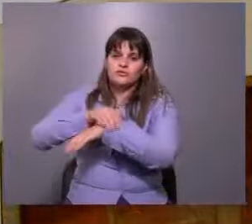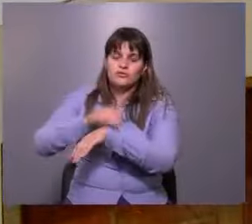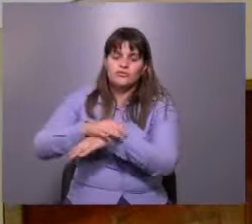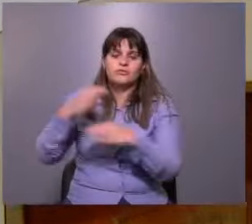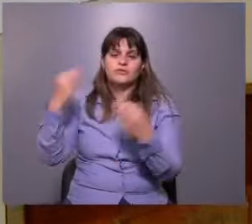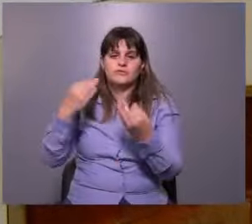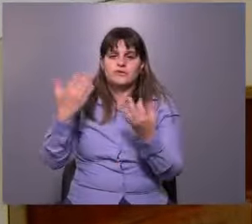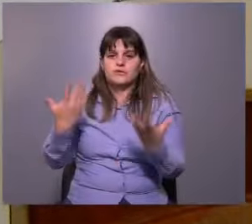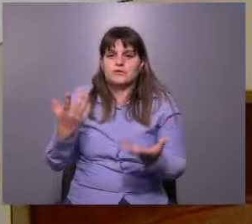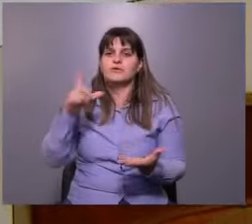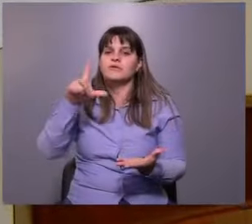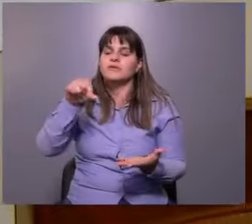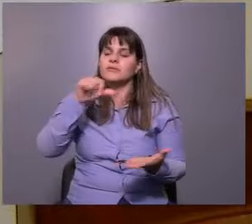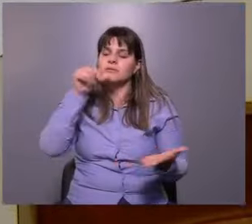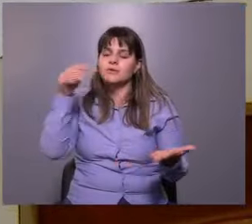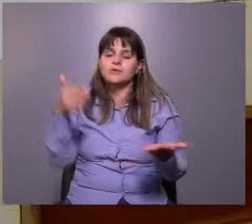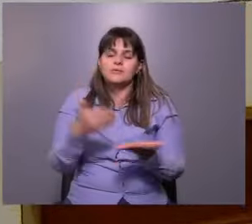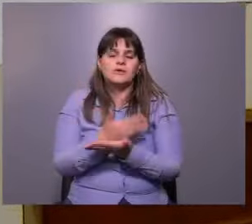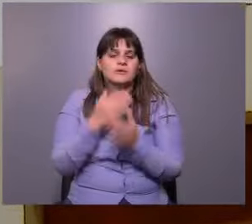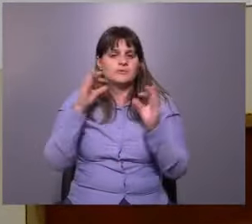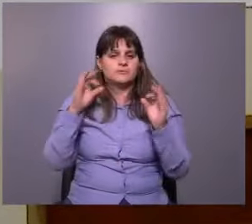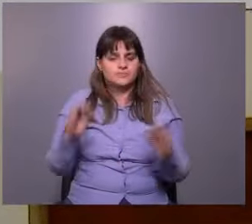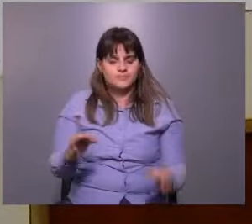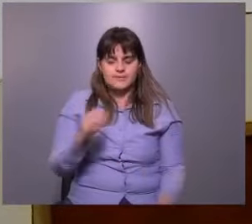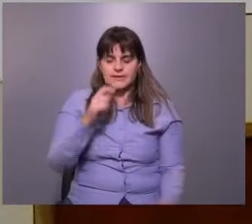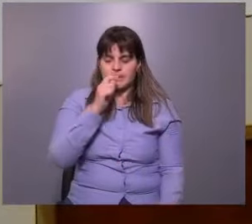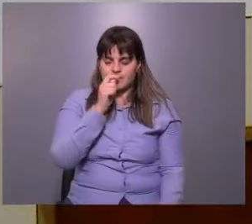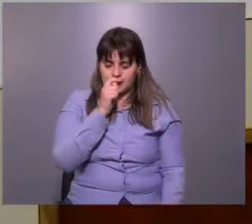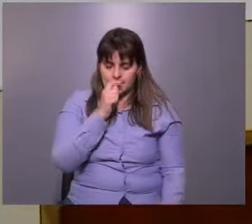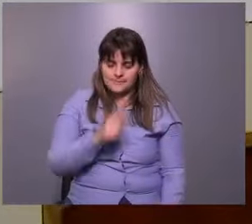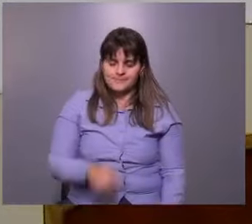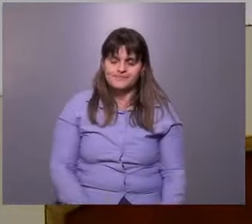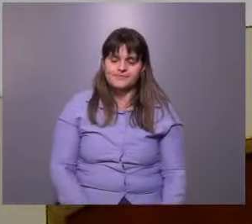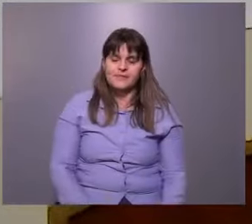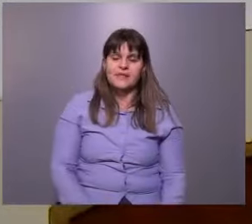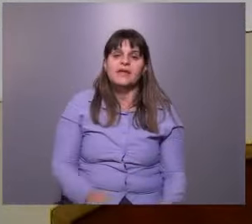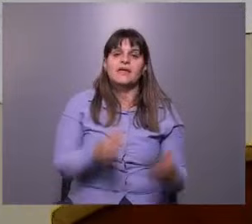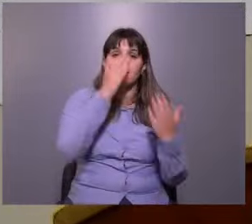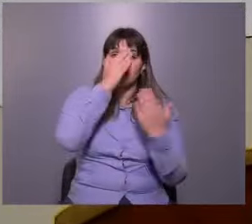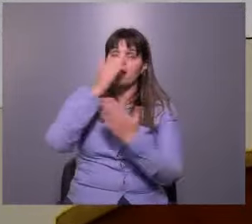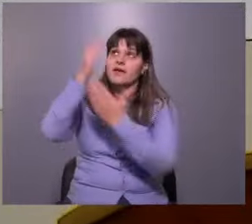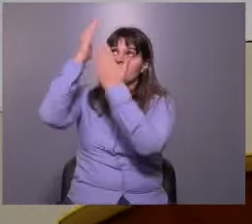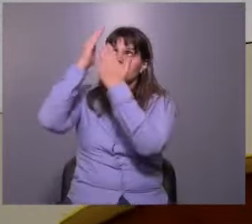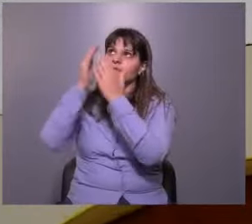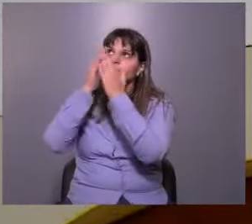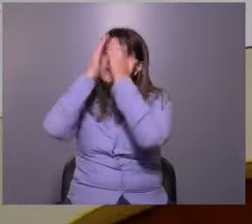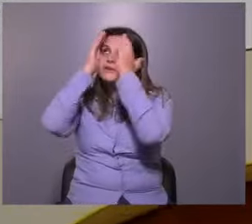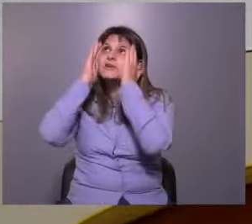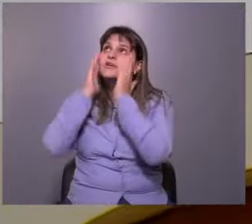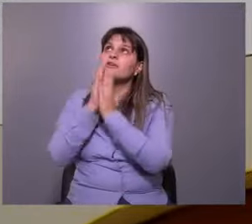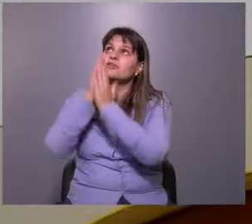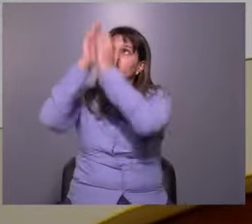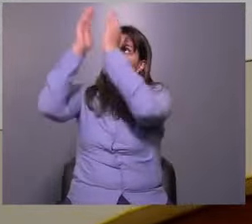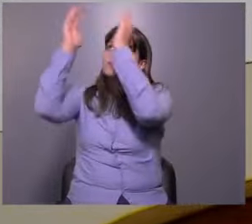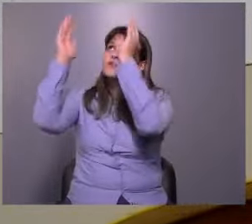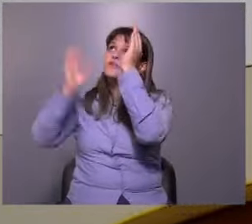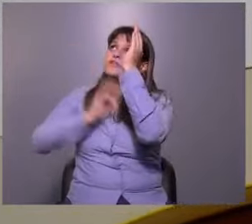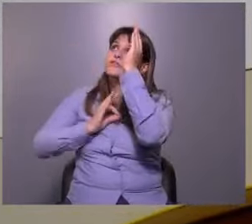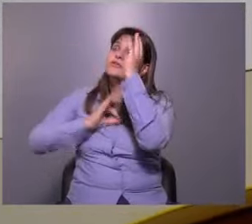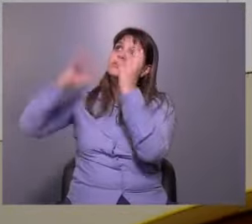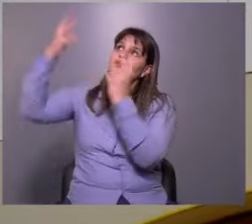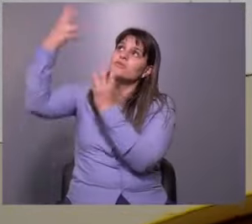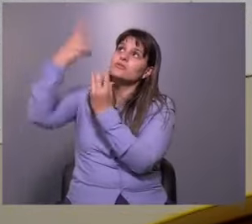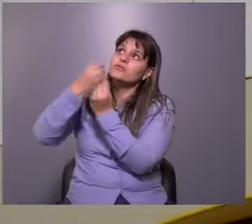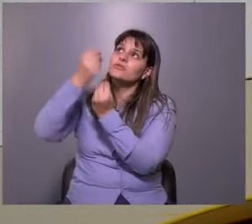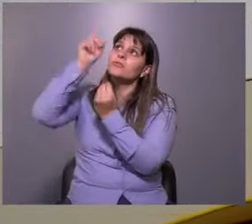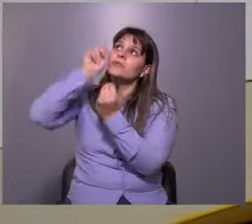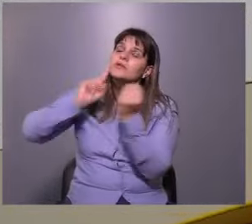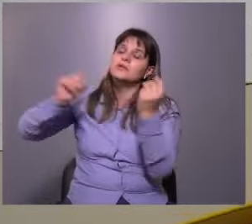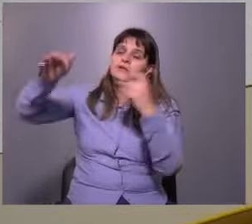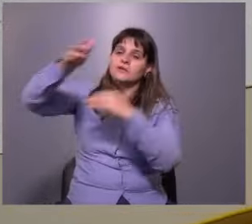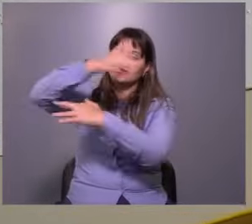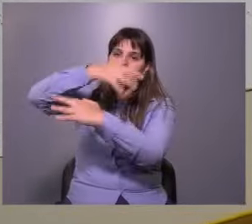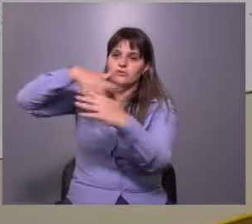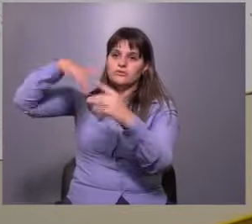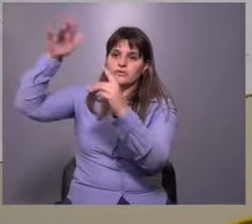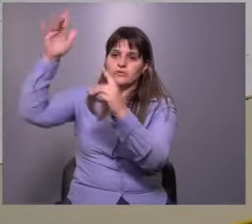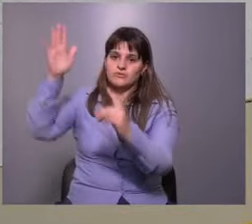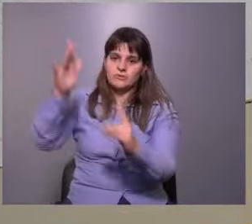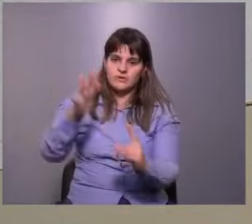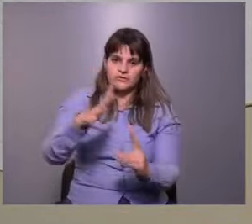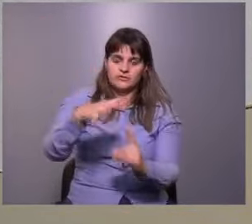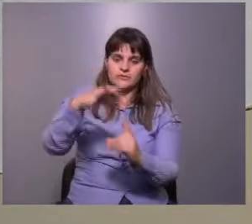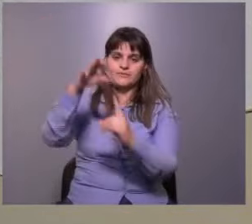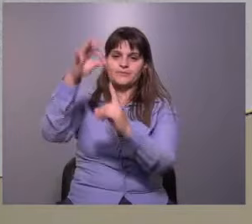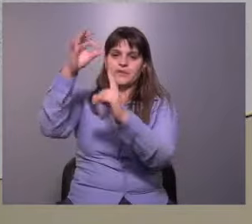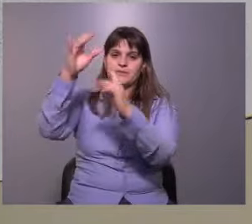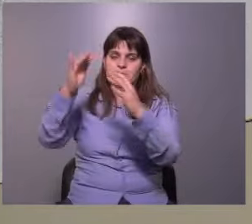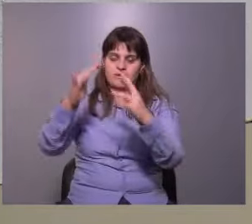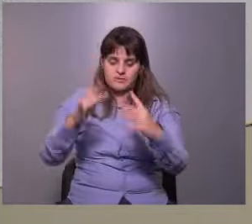Ave Maria, cheia de graça, o Senhor é convosco. Bendita sois vós entre as mulheres e bendito é o fruto do vosso ventre,